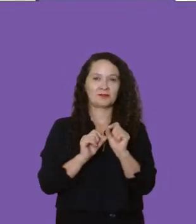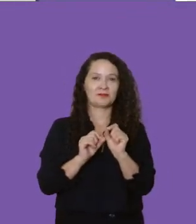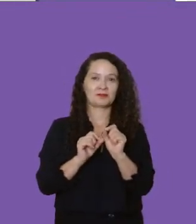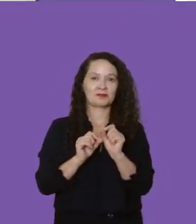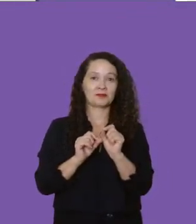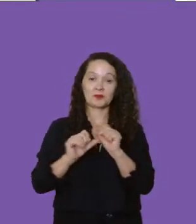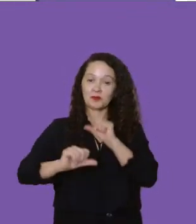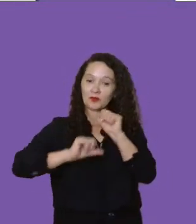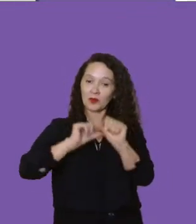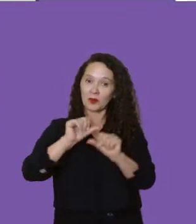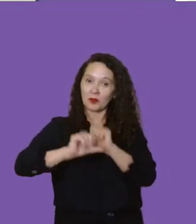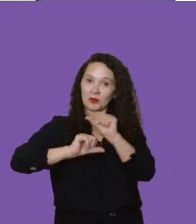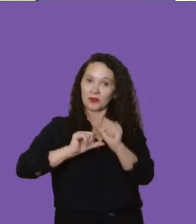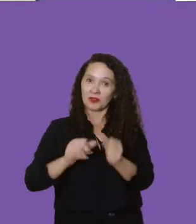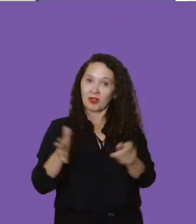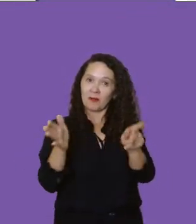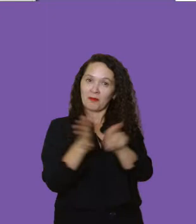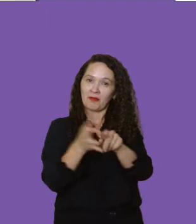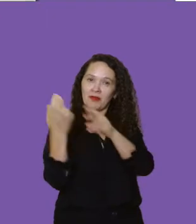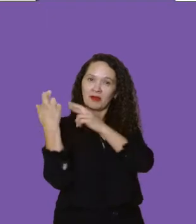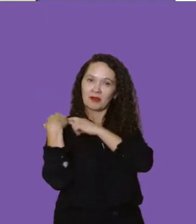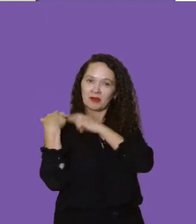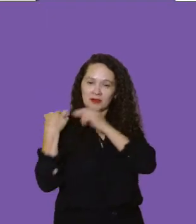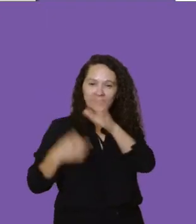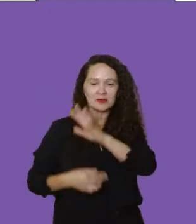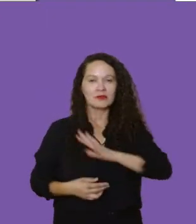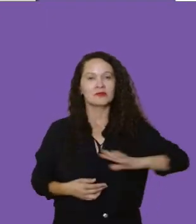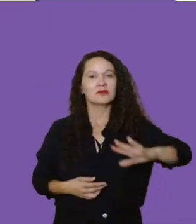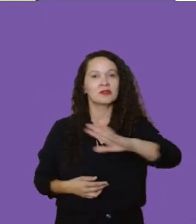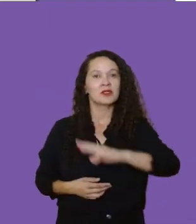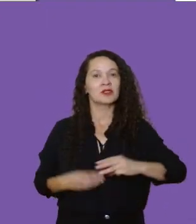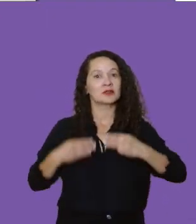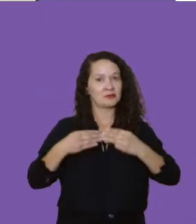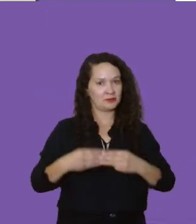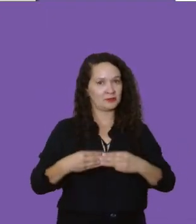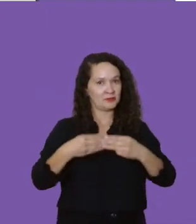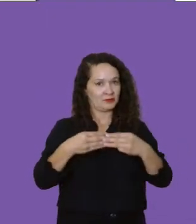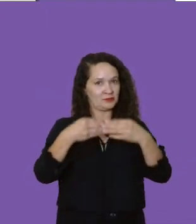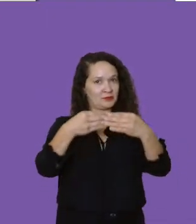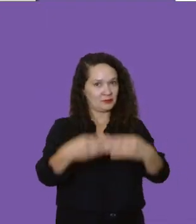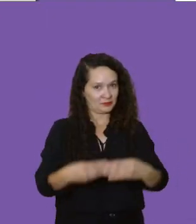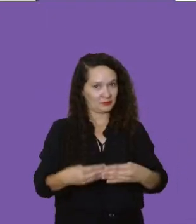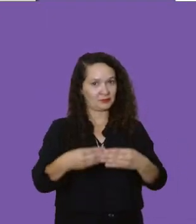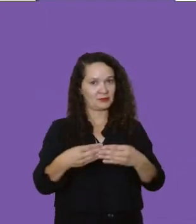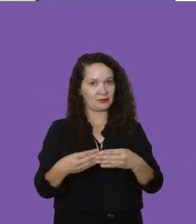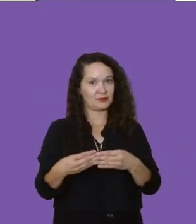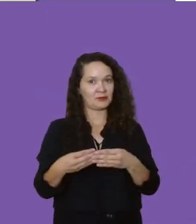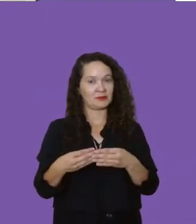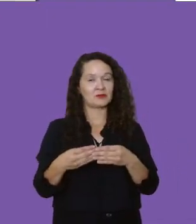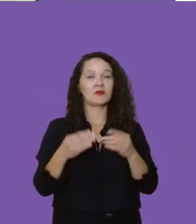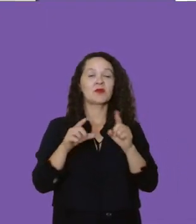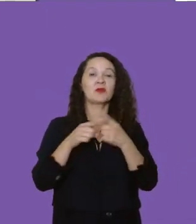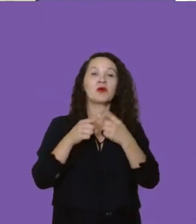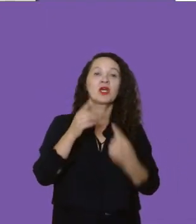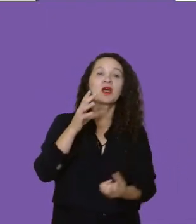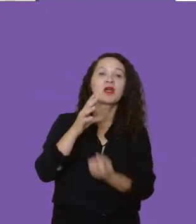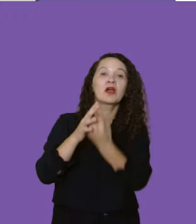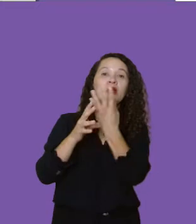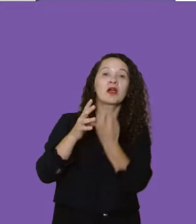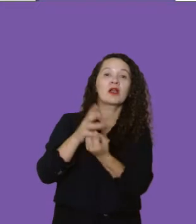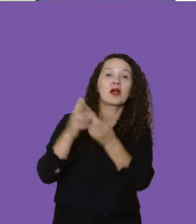se torna a responsável no âmbito ministerial pela elaboração